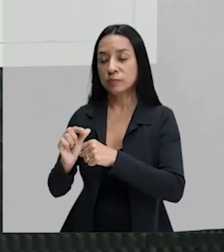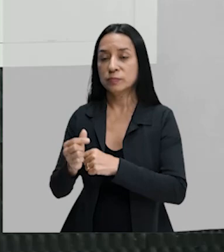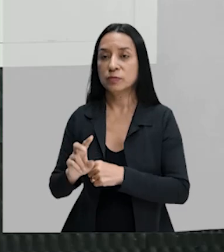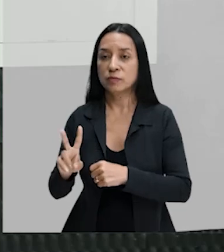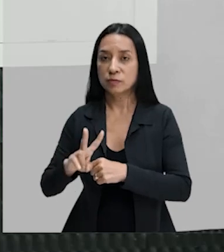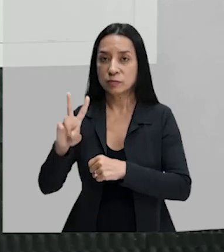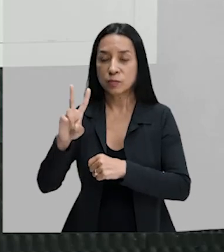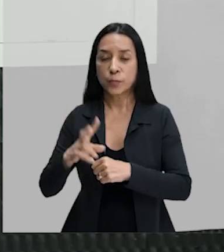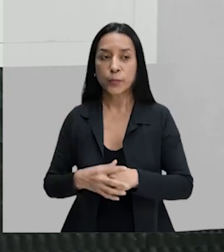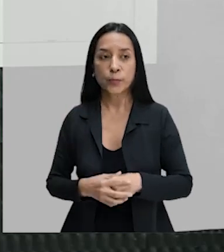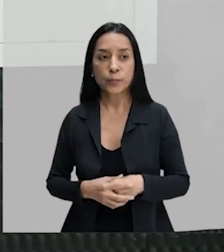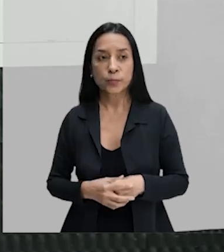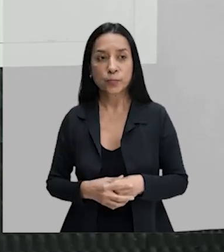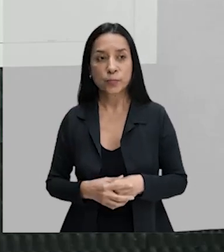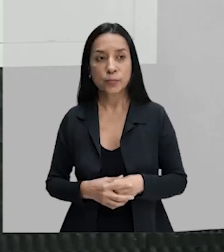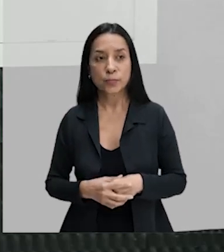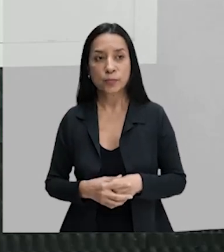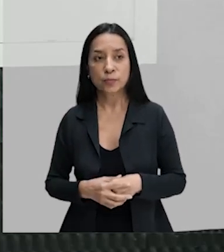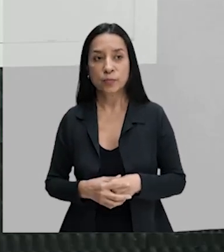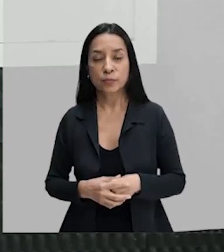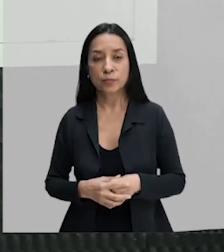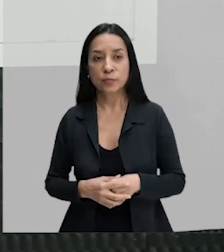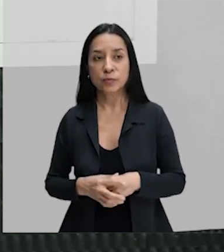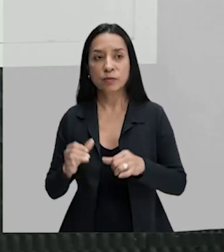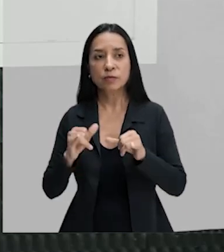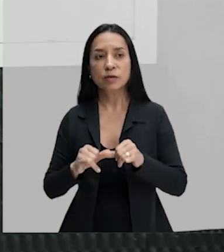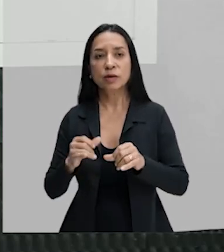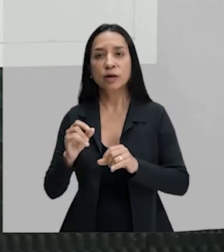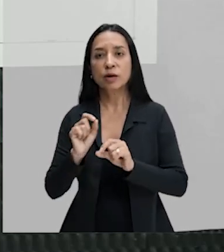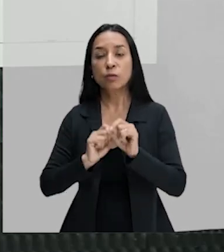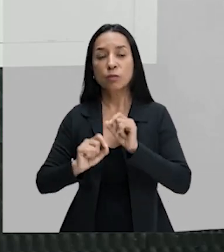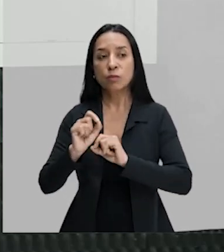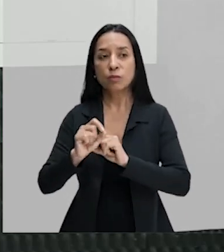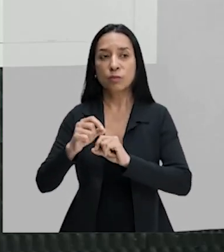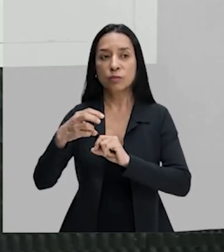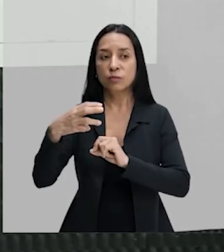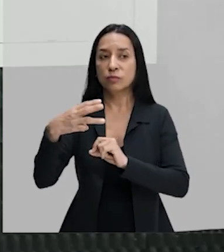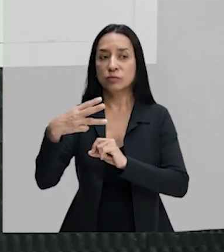3, 4, menos 1 e 5.